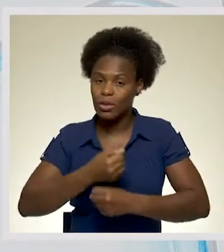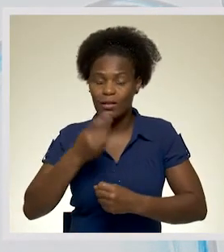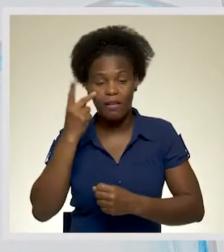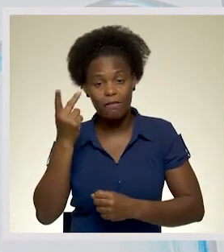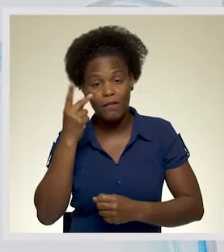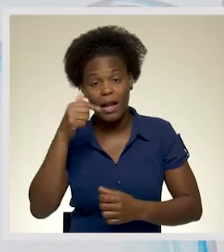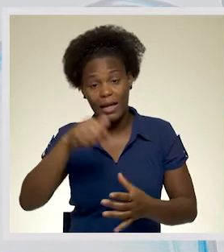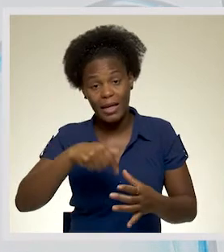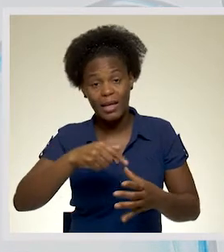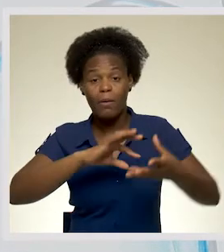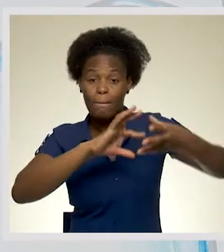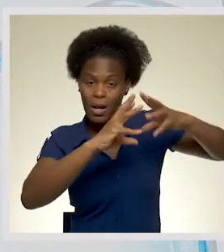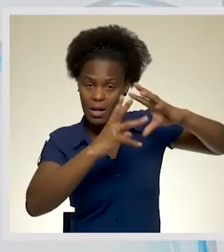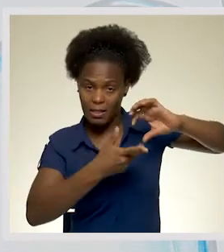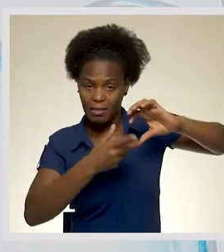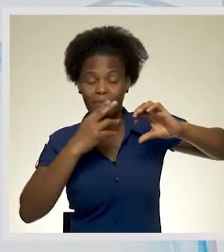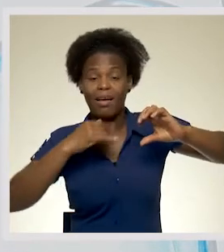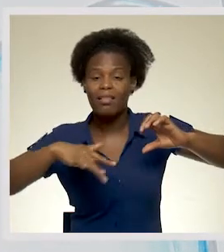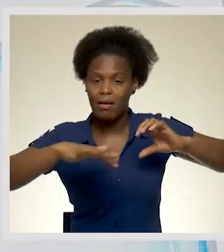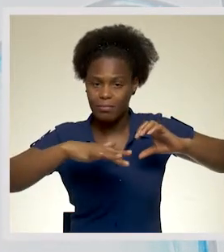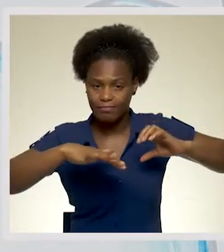vida no nosso planeta.